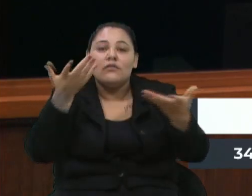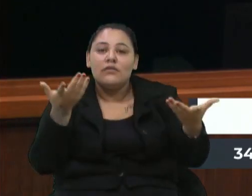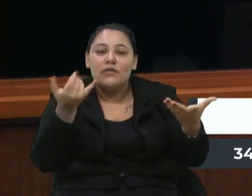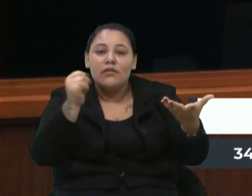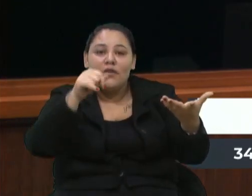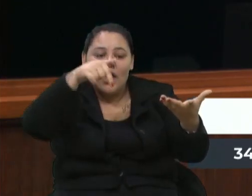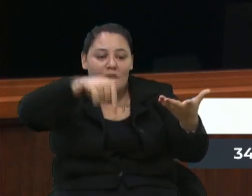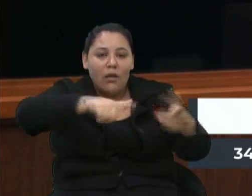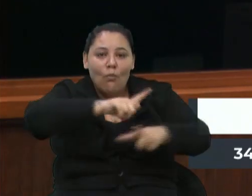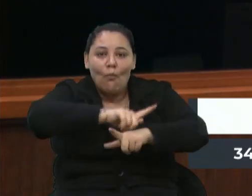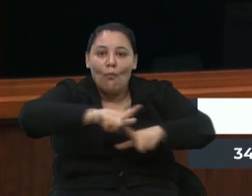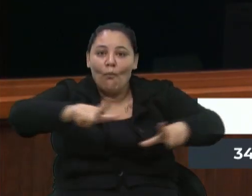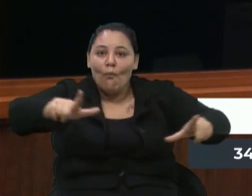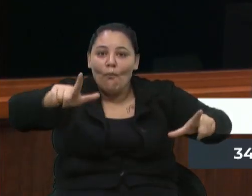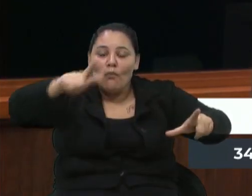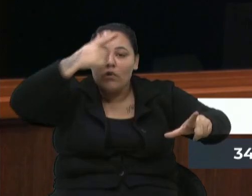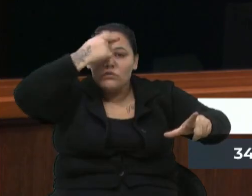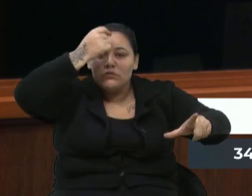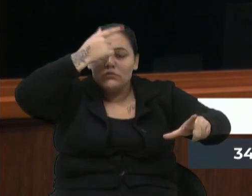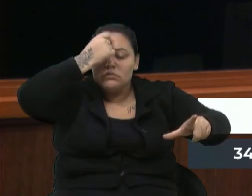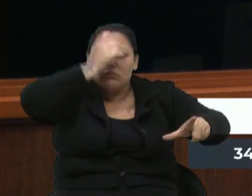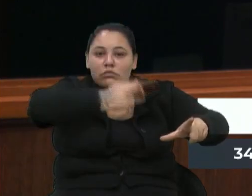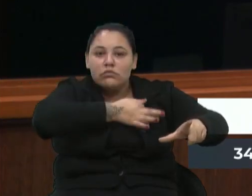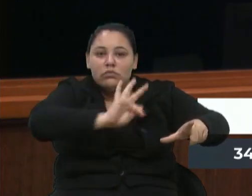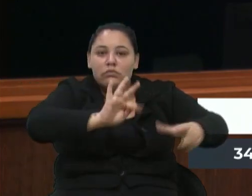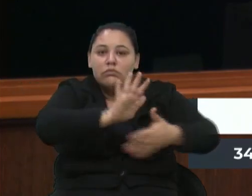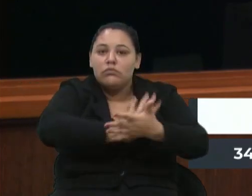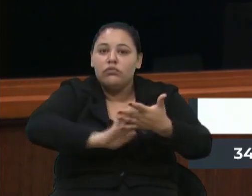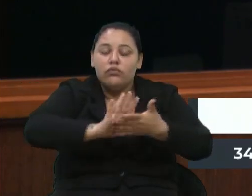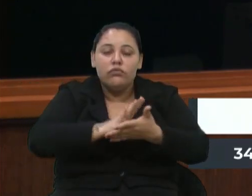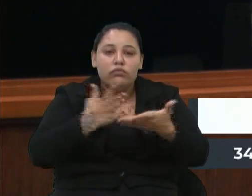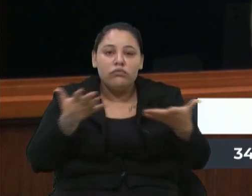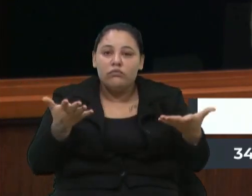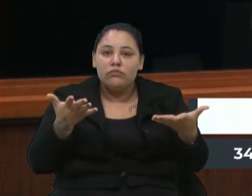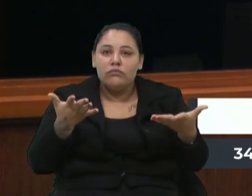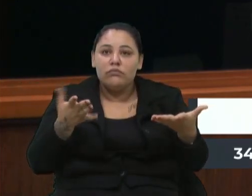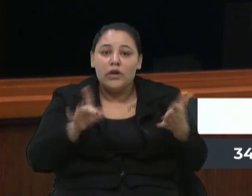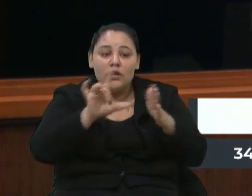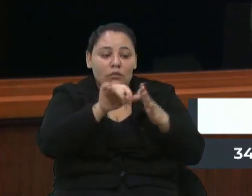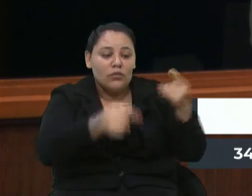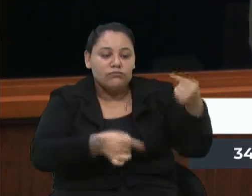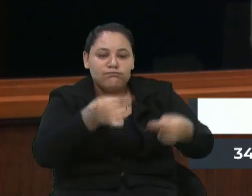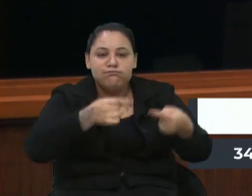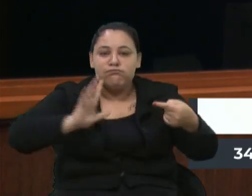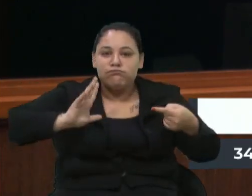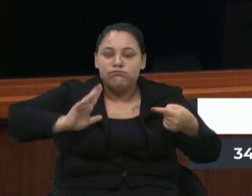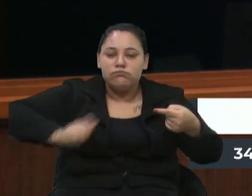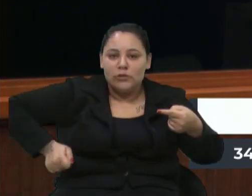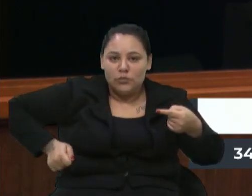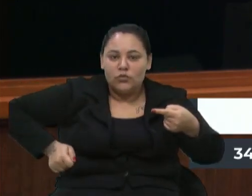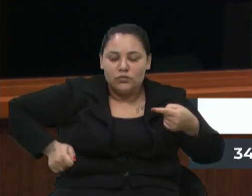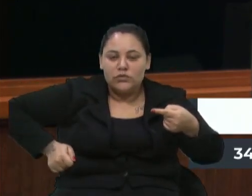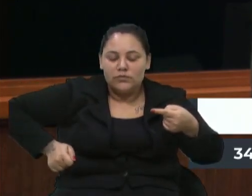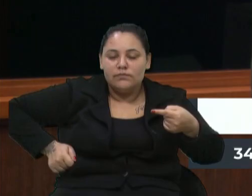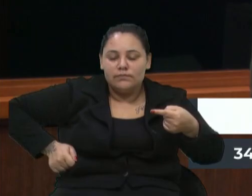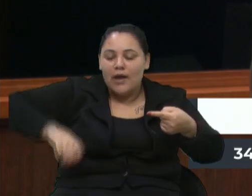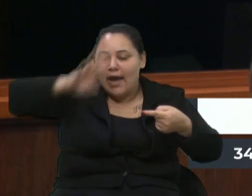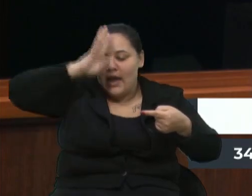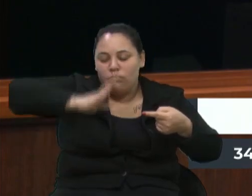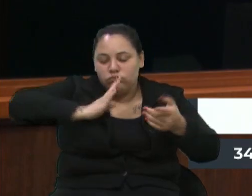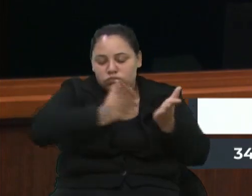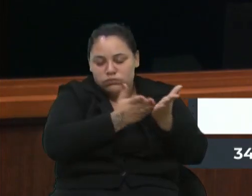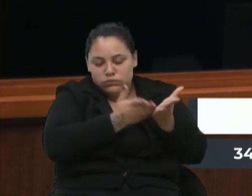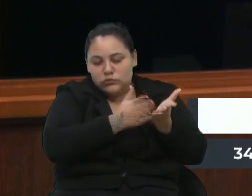uma universidade federal? Em que pese toda a discussão das bolsas, que foi comentado aqui em